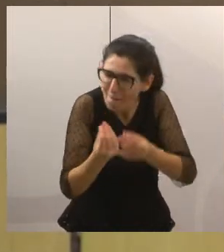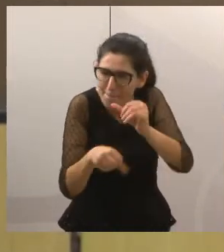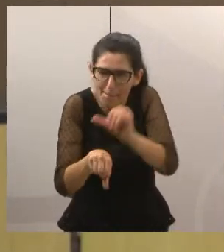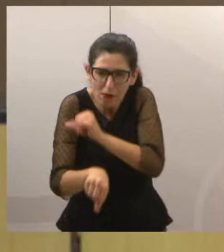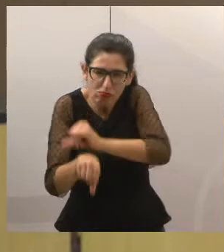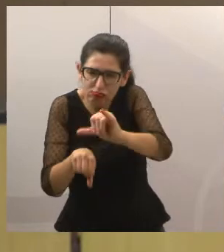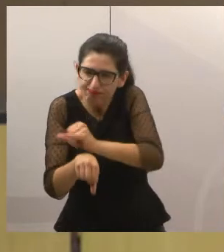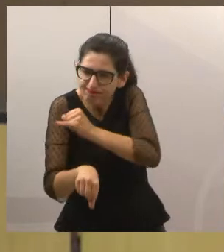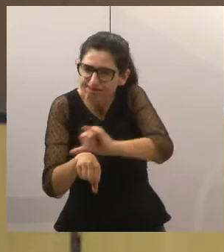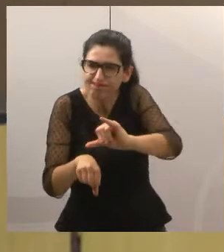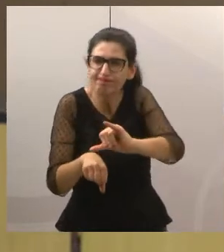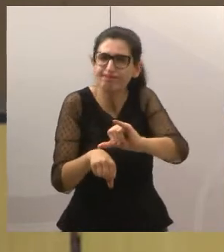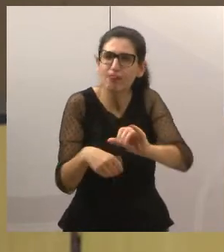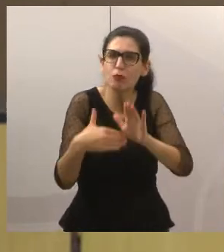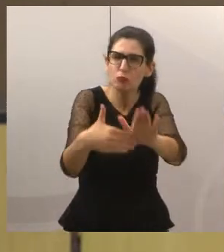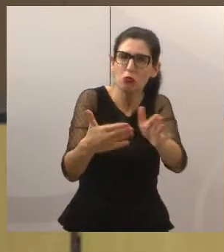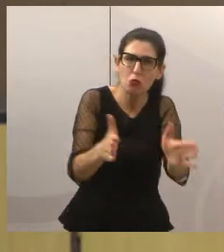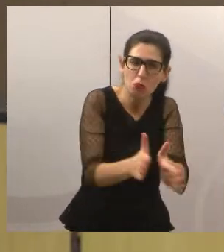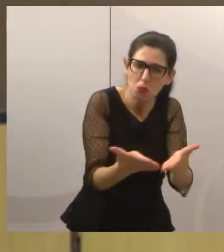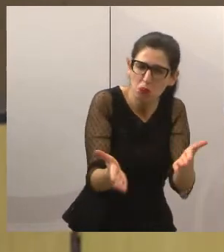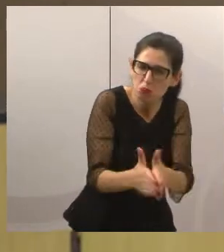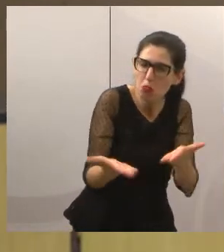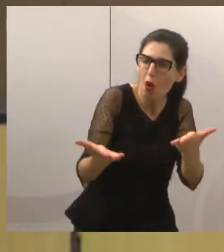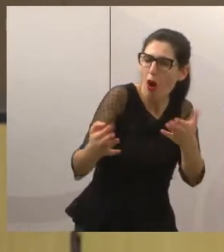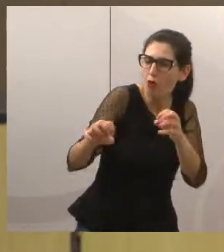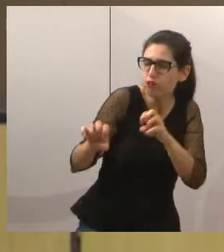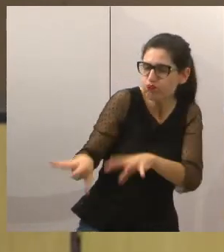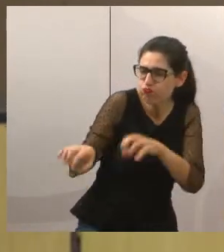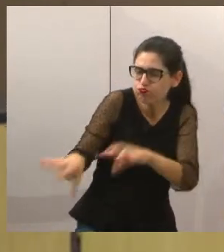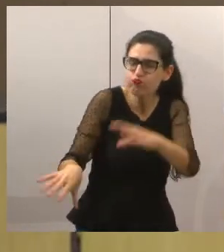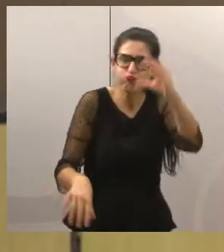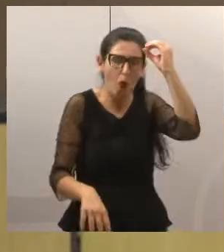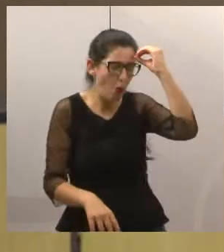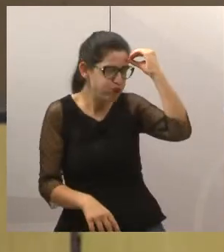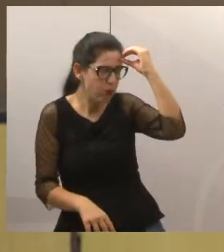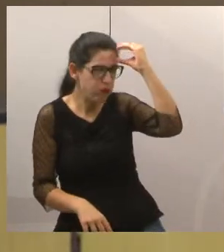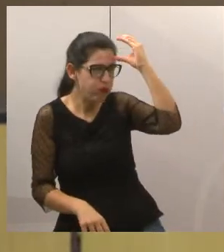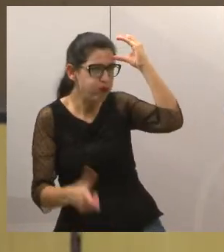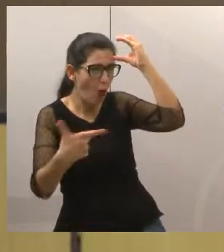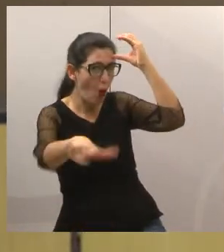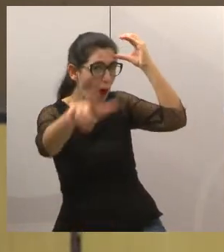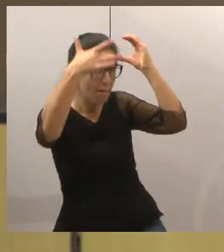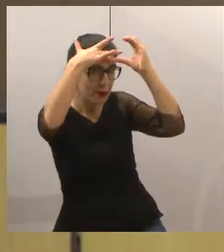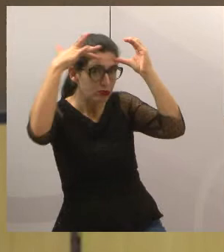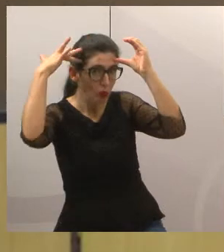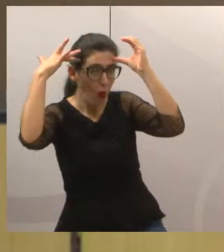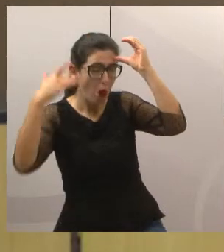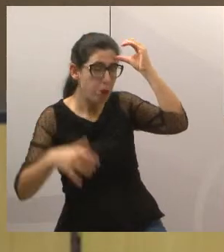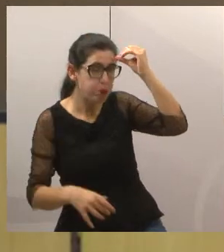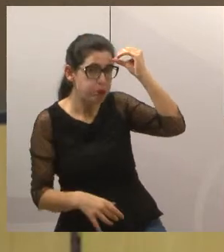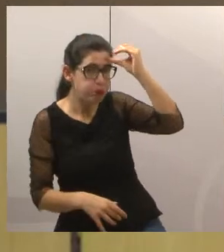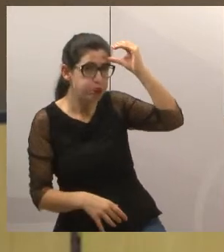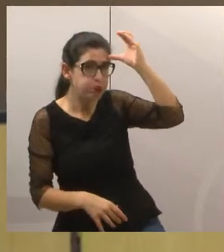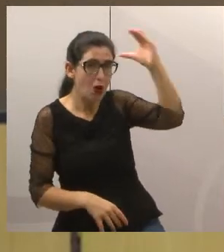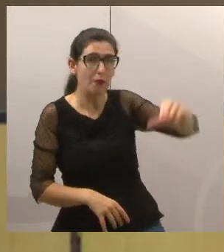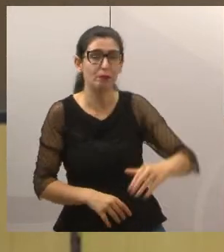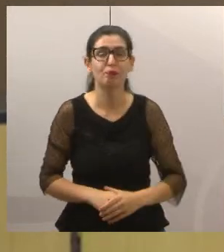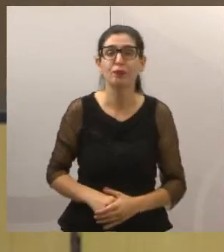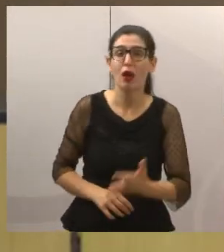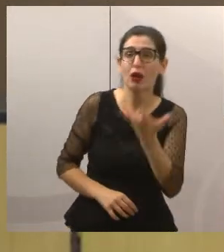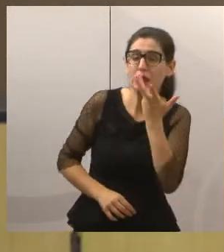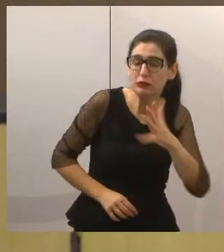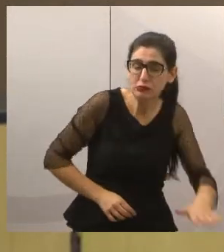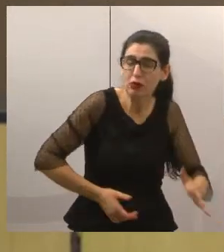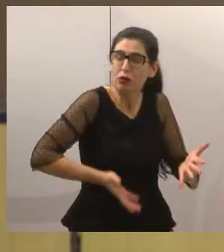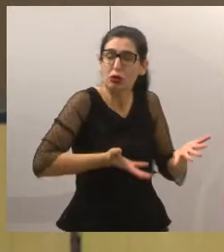cume com a ação educacional do município, com uma ocupação da ociosidade das crianças e